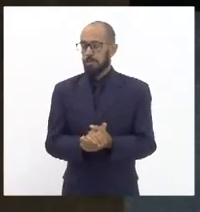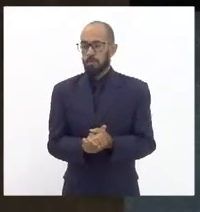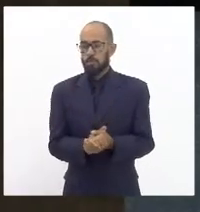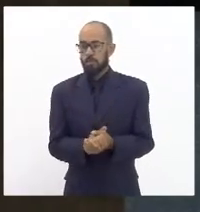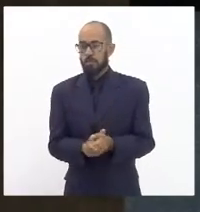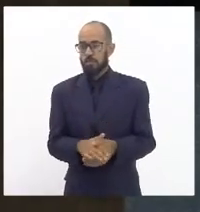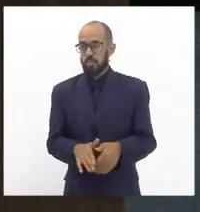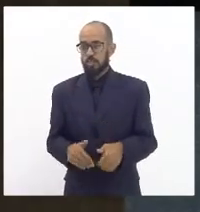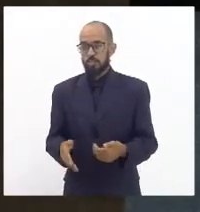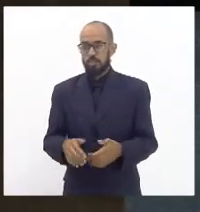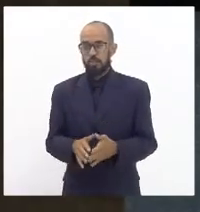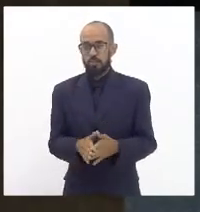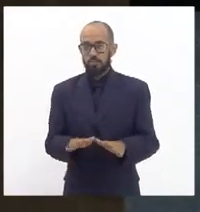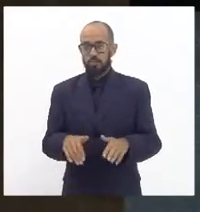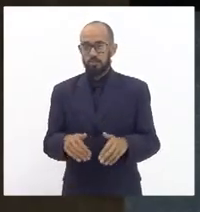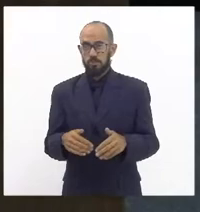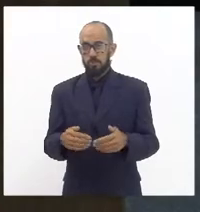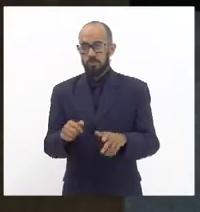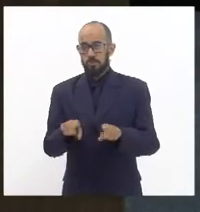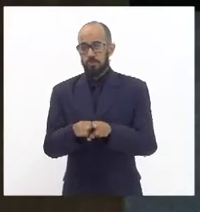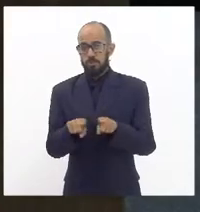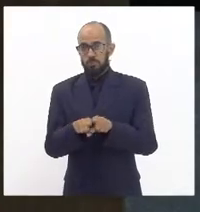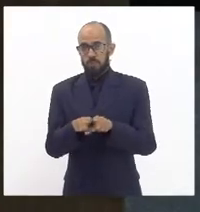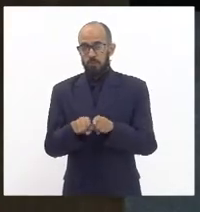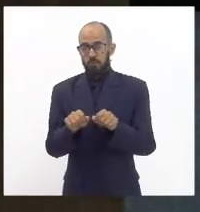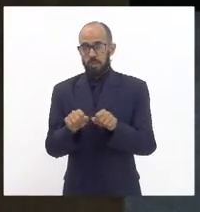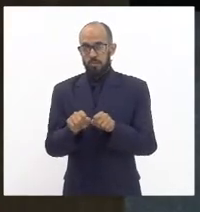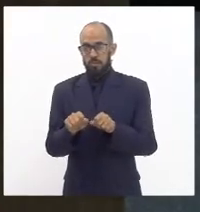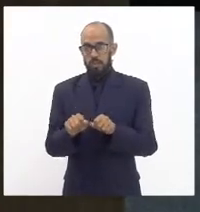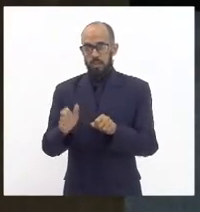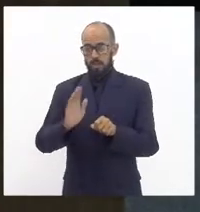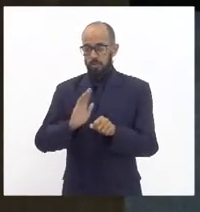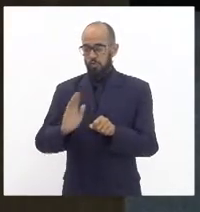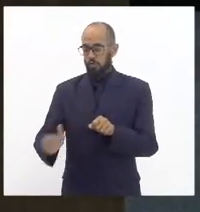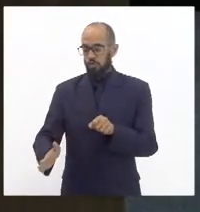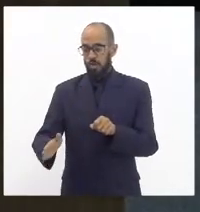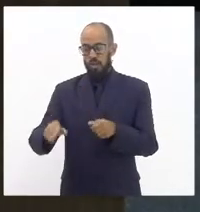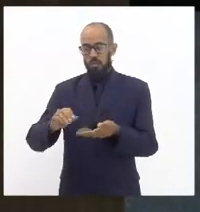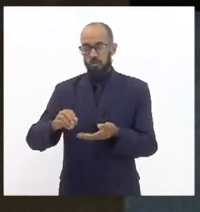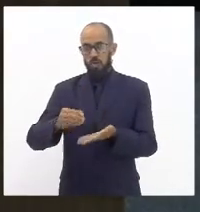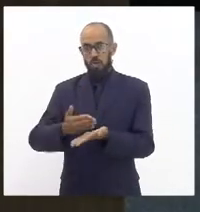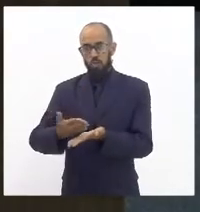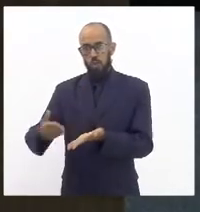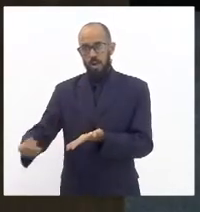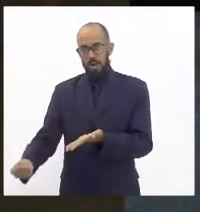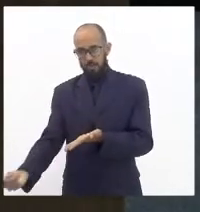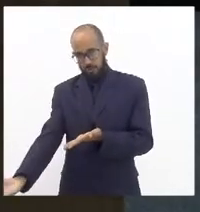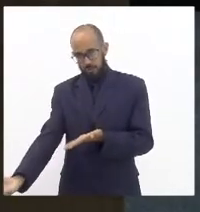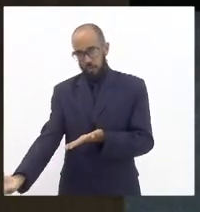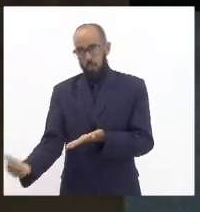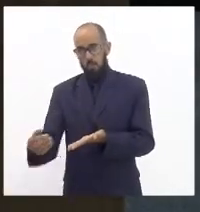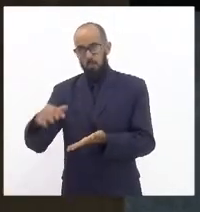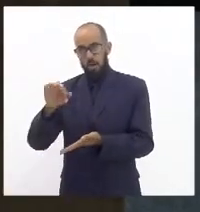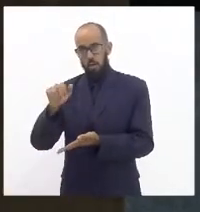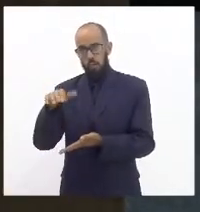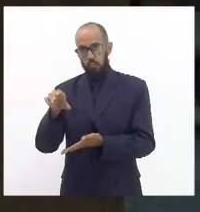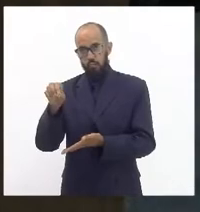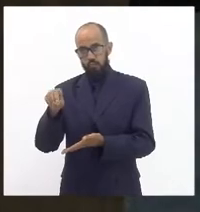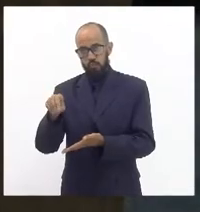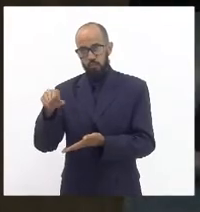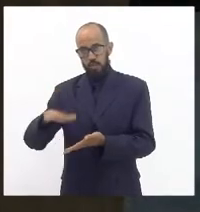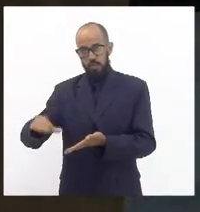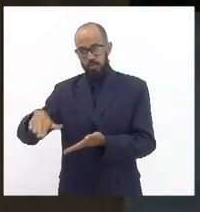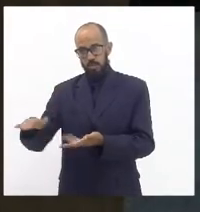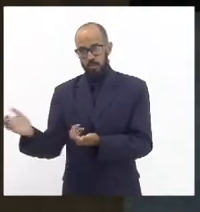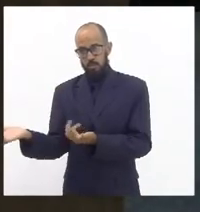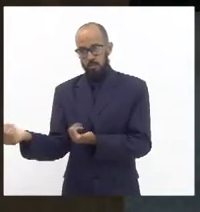pode fazer uma correção e fazer a destinação de parte de a venda para o fundo da Infância e da adolescência